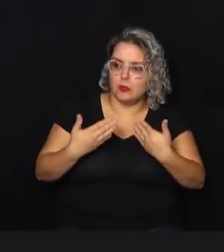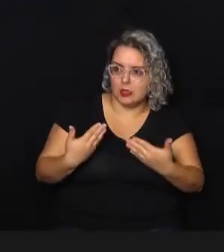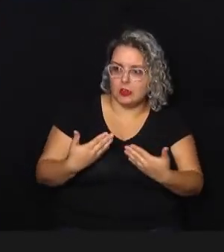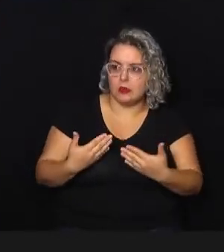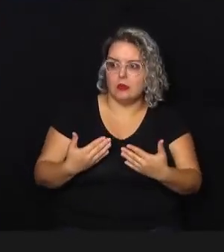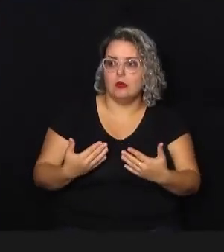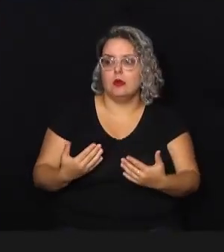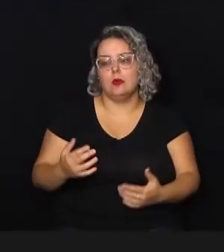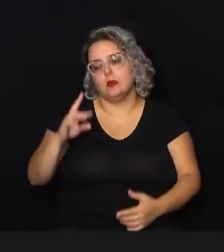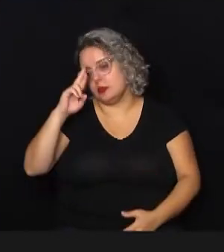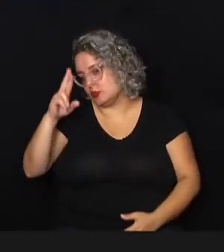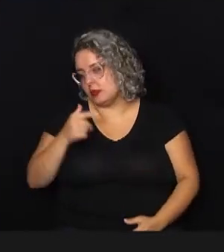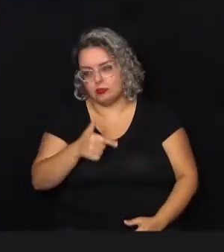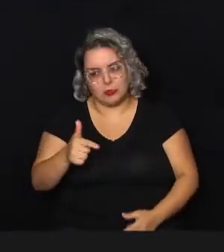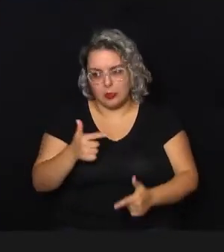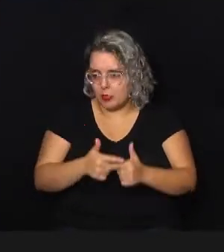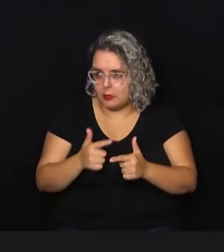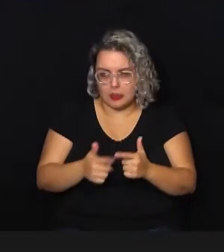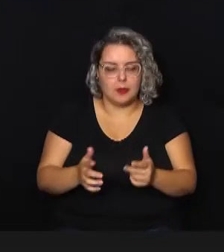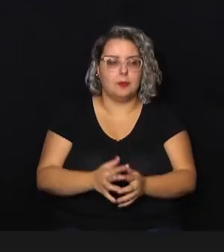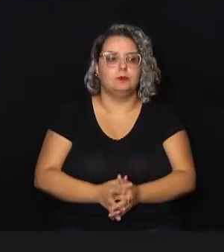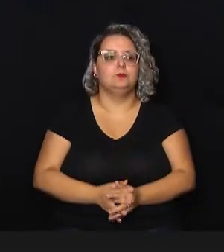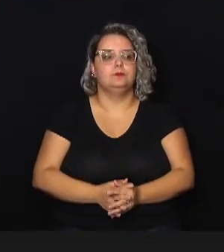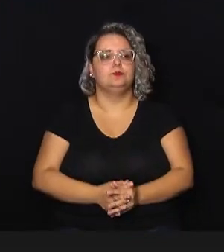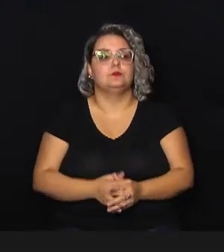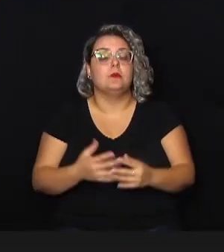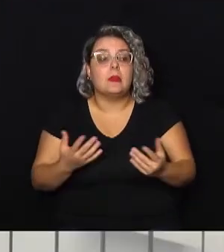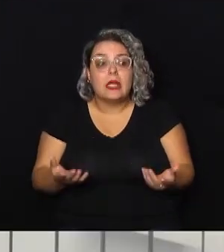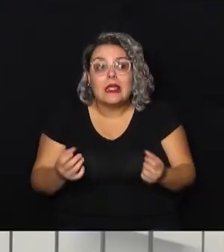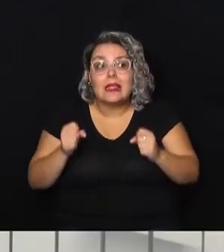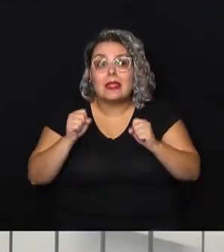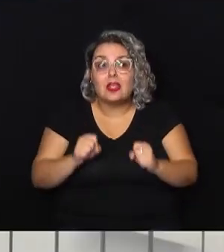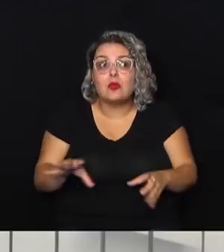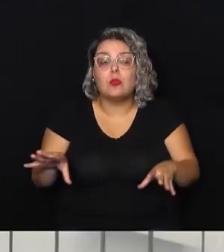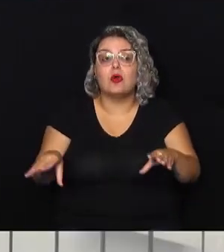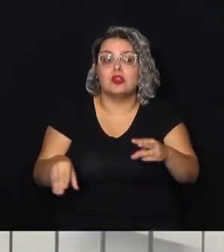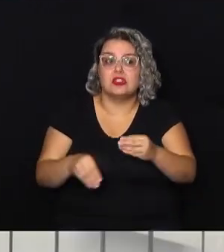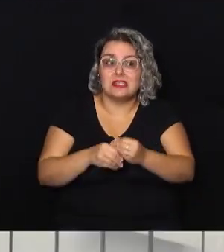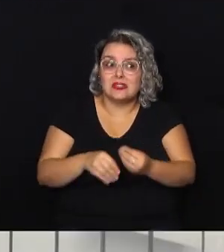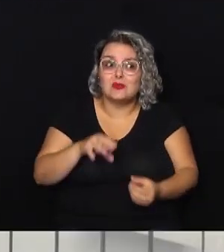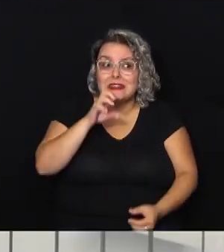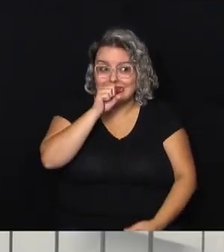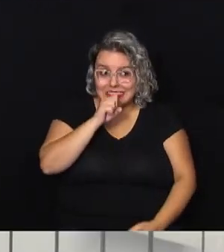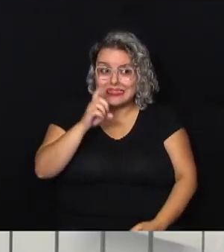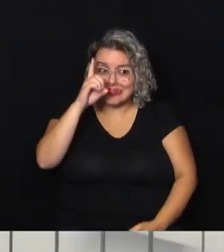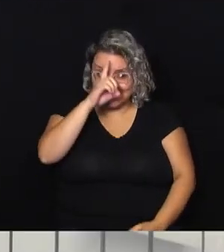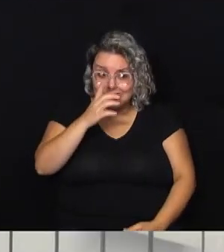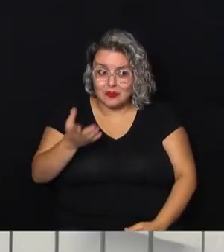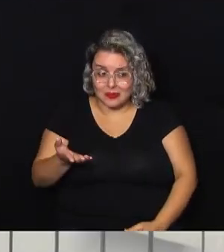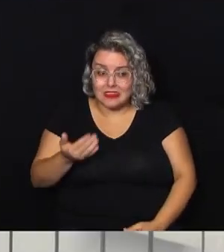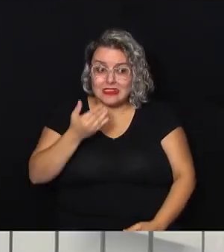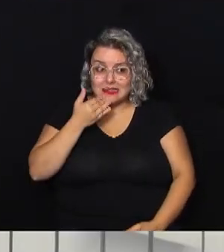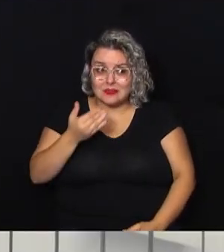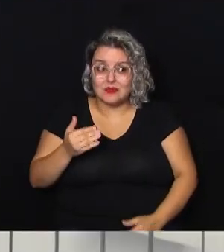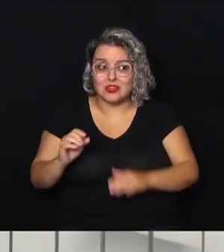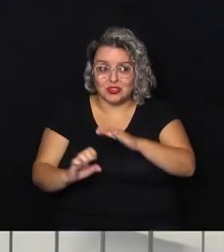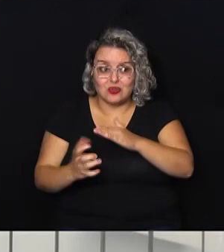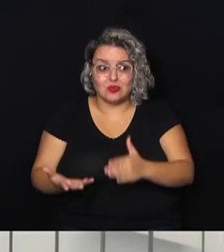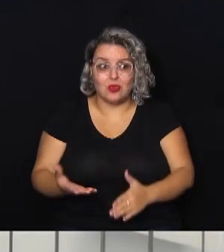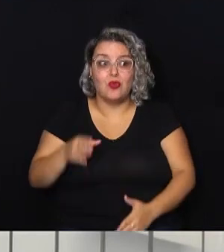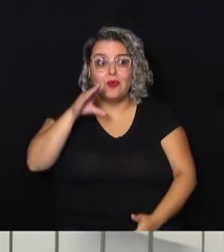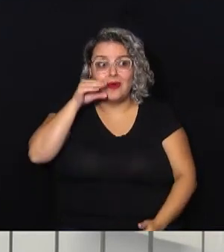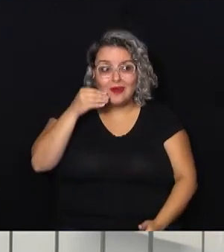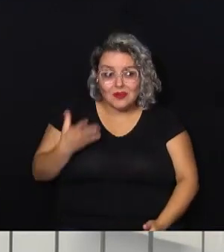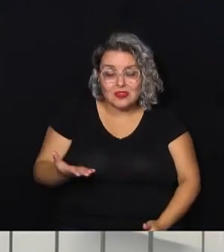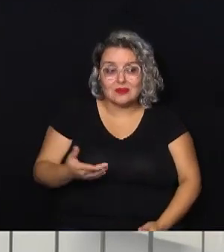partes, não há problema. E pode englobar o fim de semana neste pedido da empresa? O funcionário ele